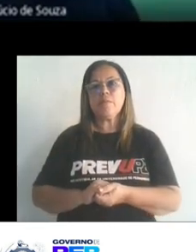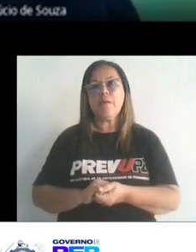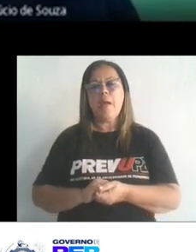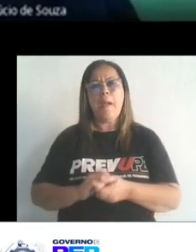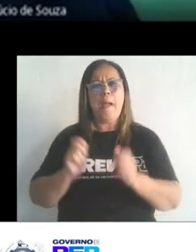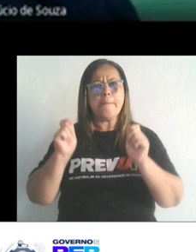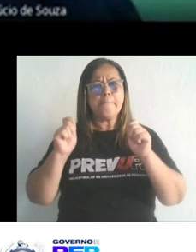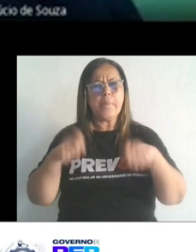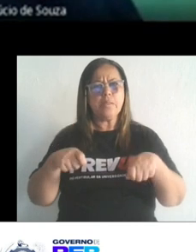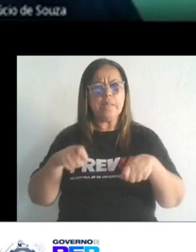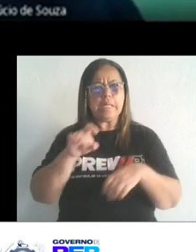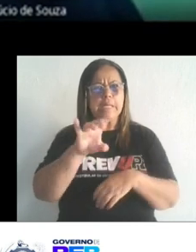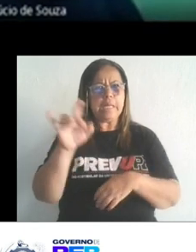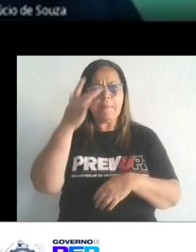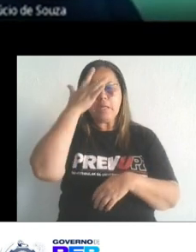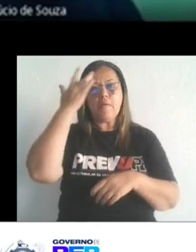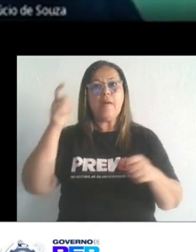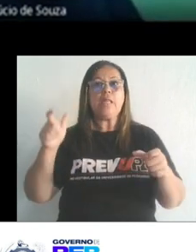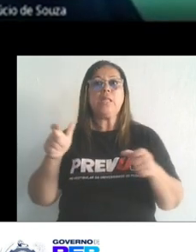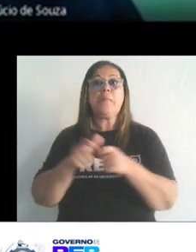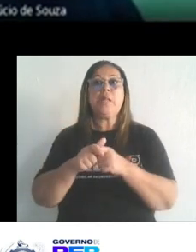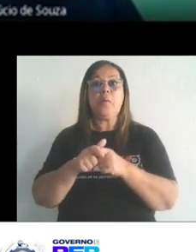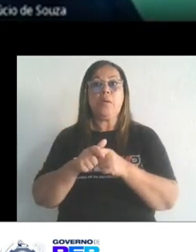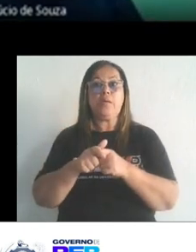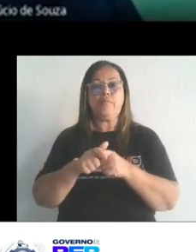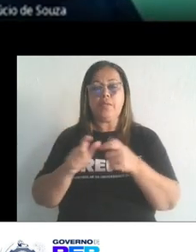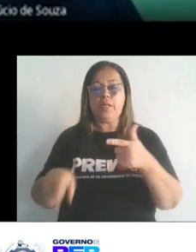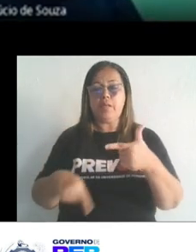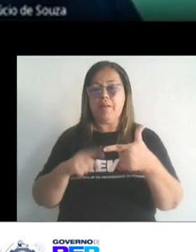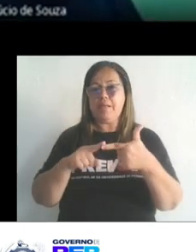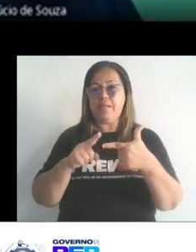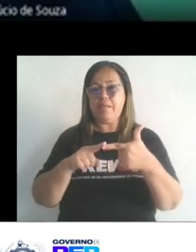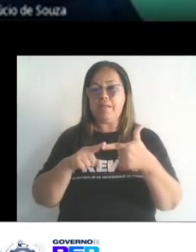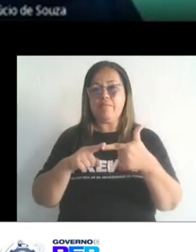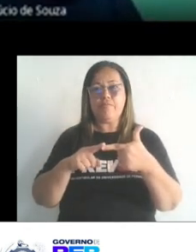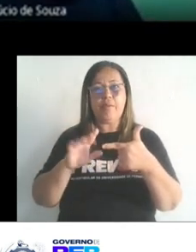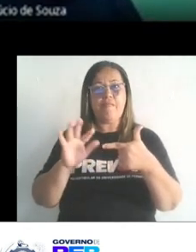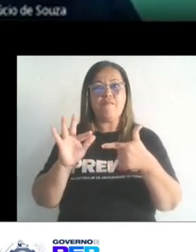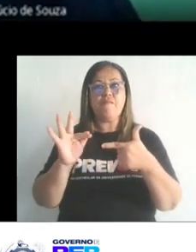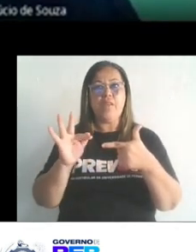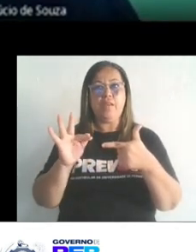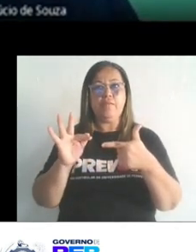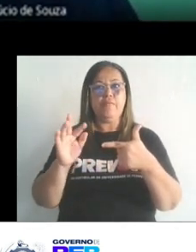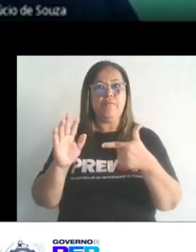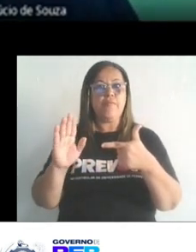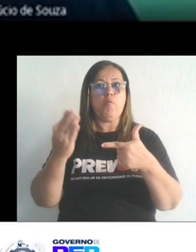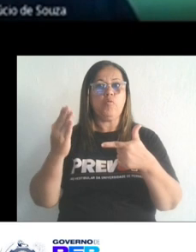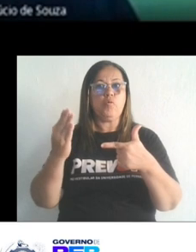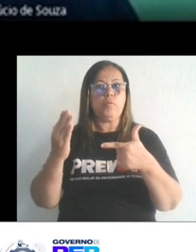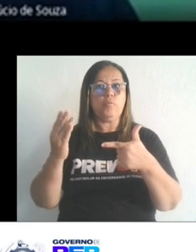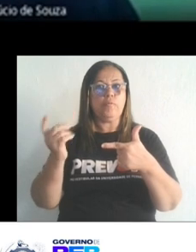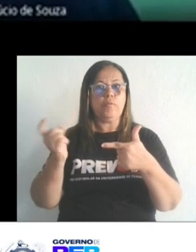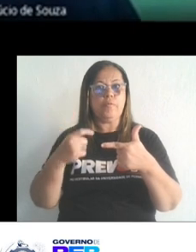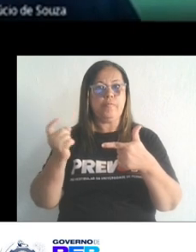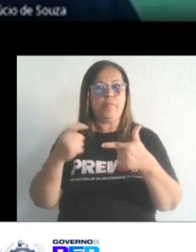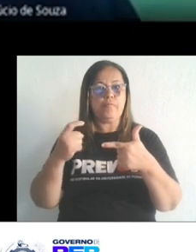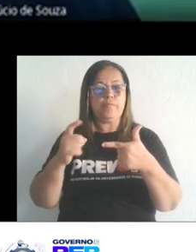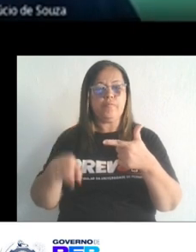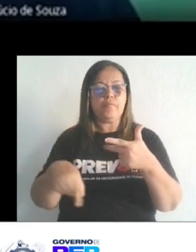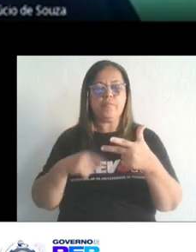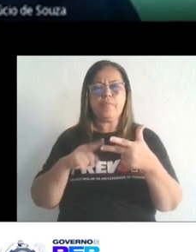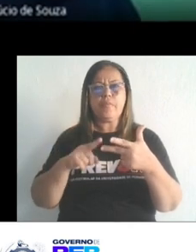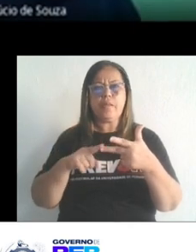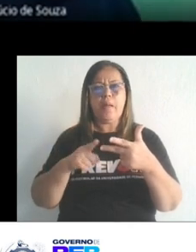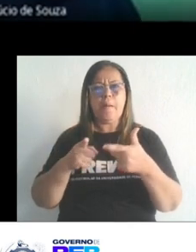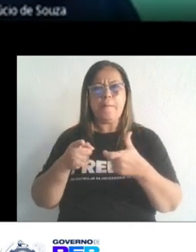possibilidades do indivíduo portanto essa resposta aqui é falsa bélica